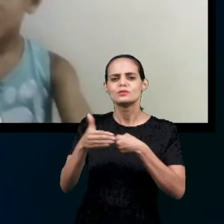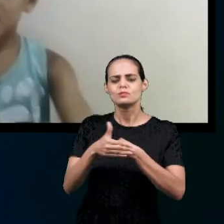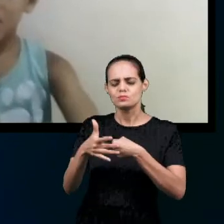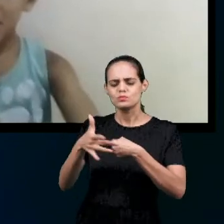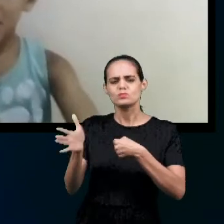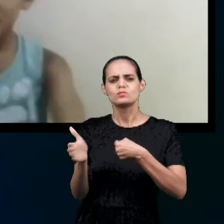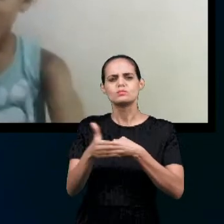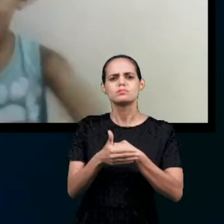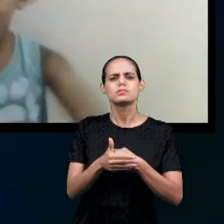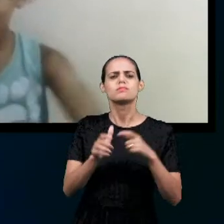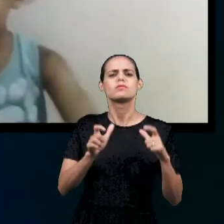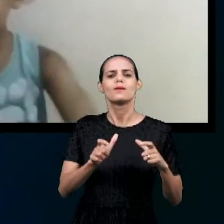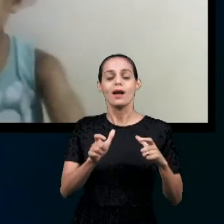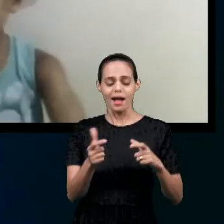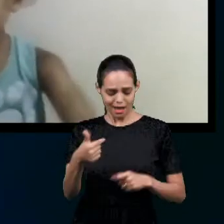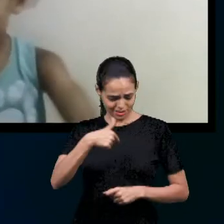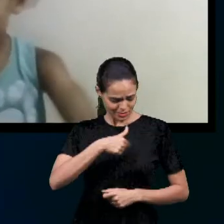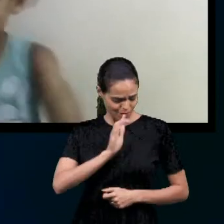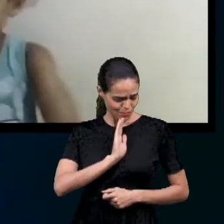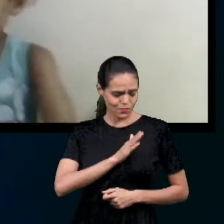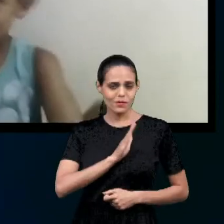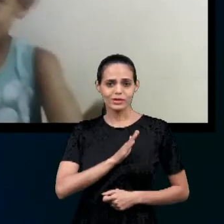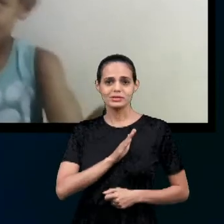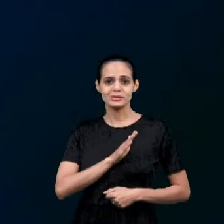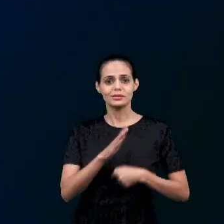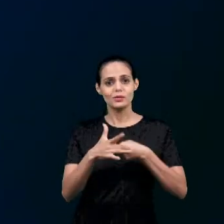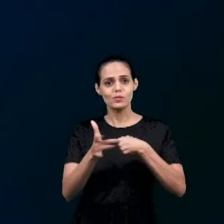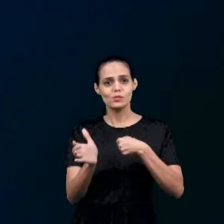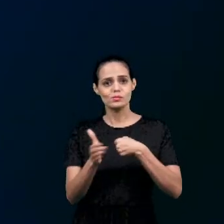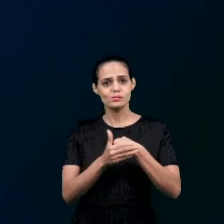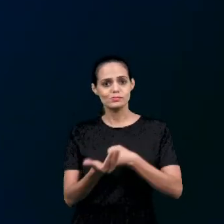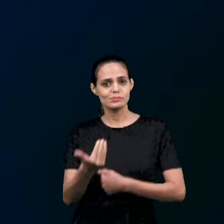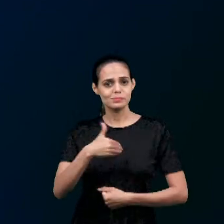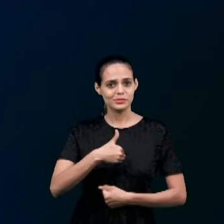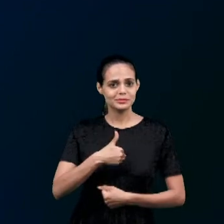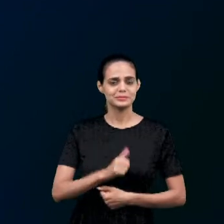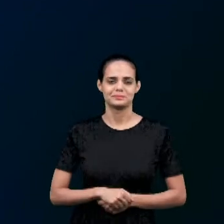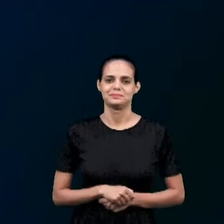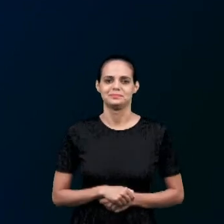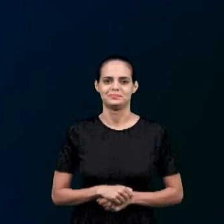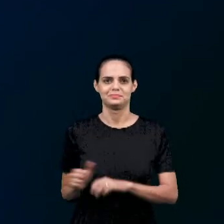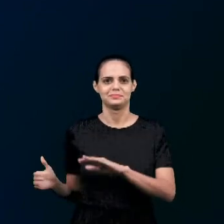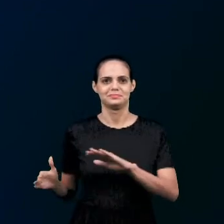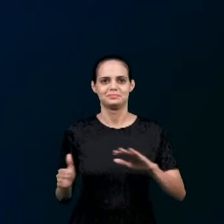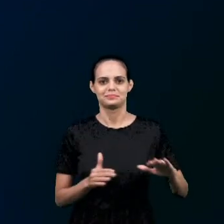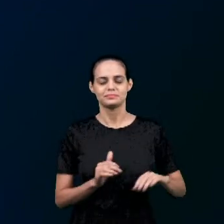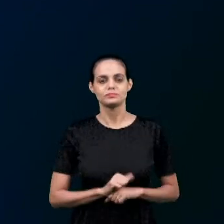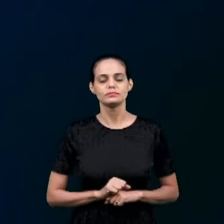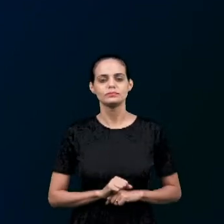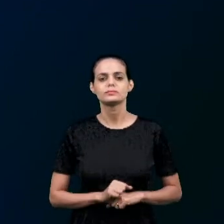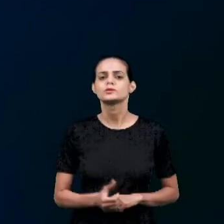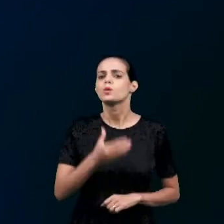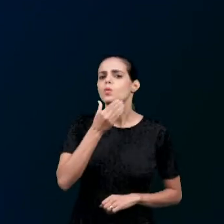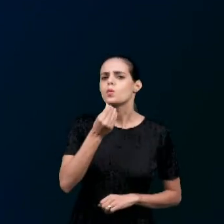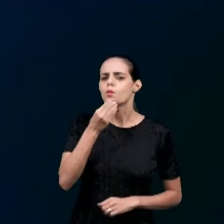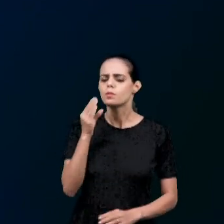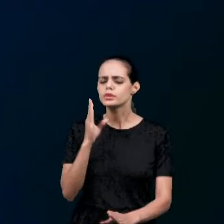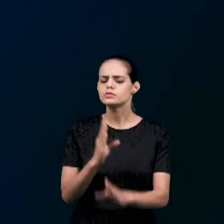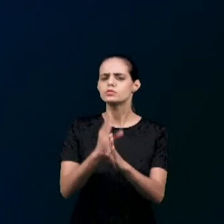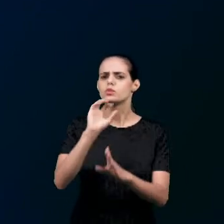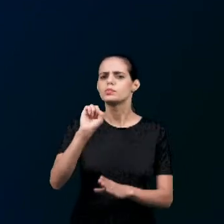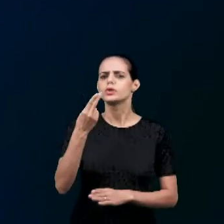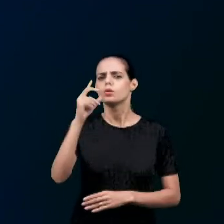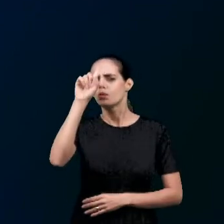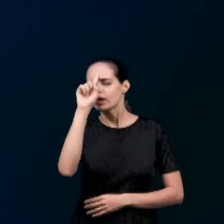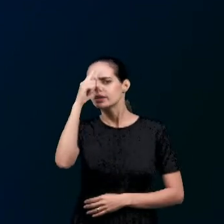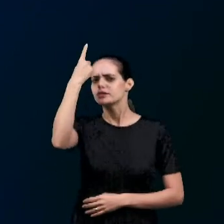coração. No coração. Isso. Você acha que o homem da parábola descobriu ou adivinhou o tesouro